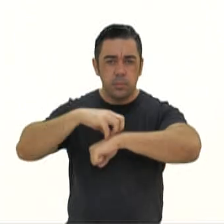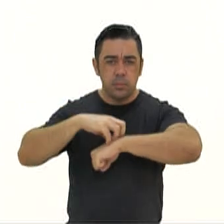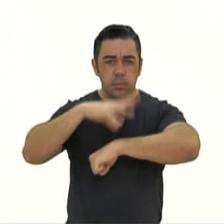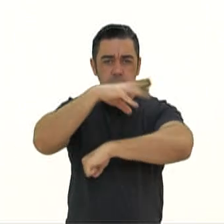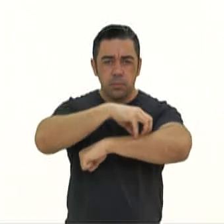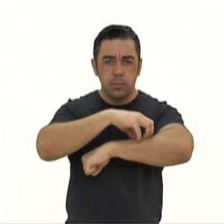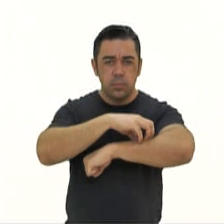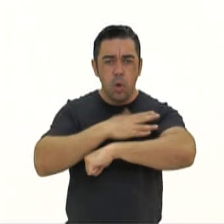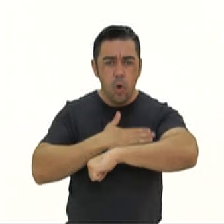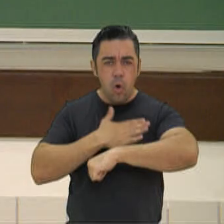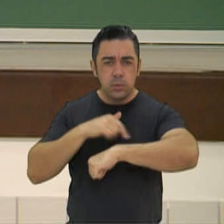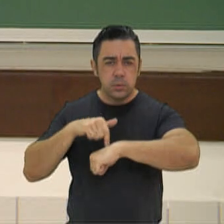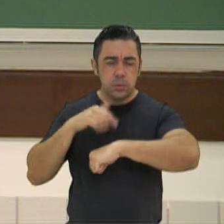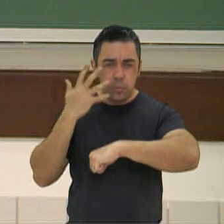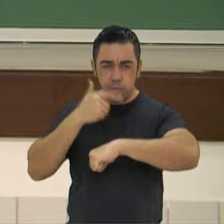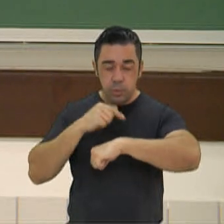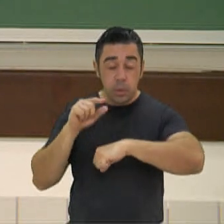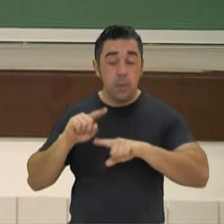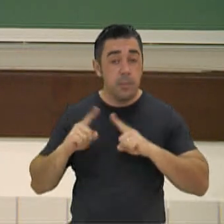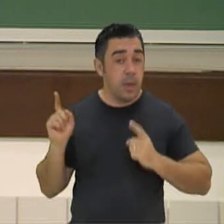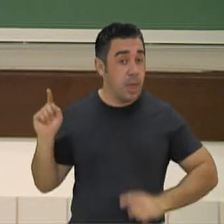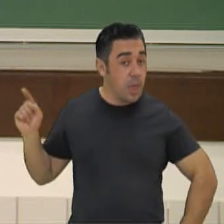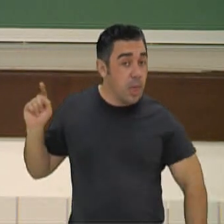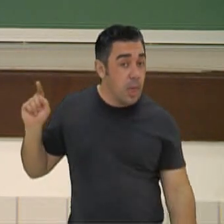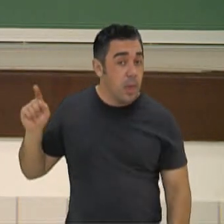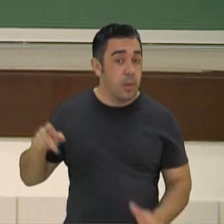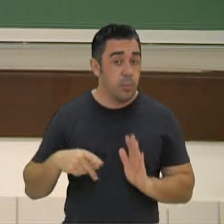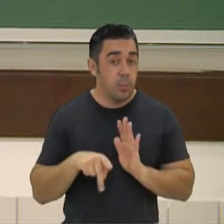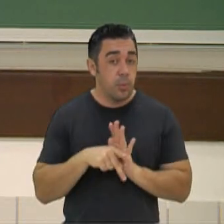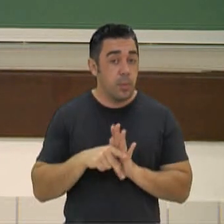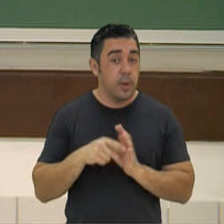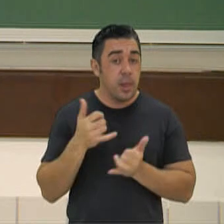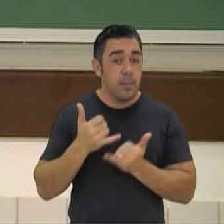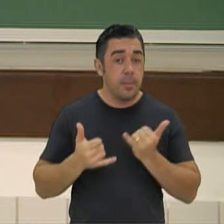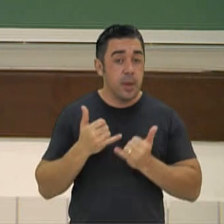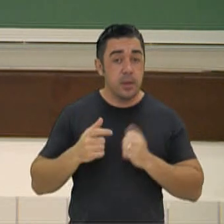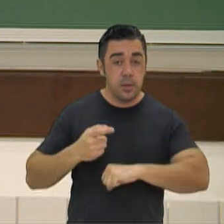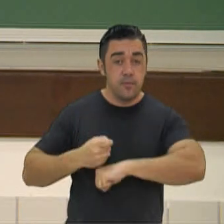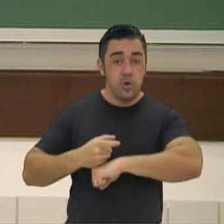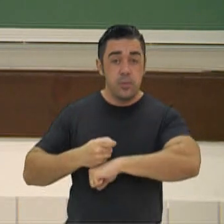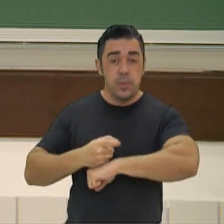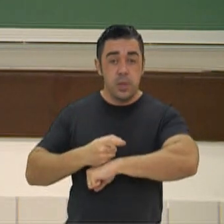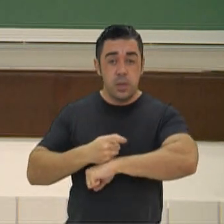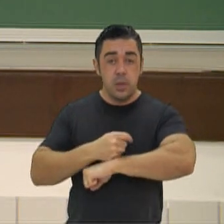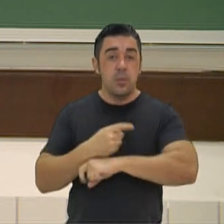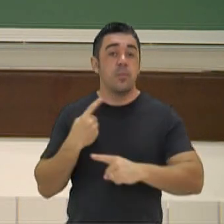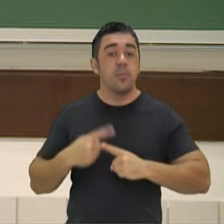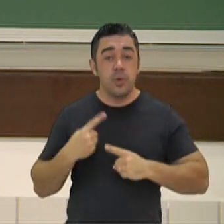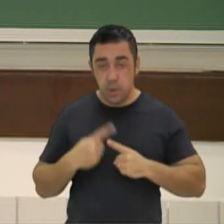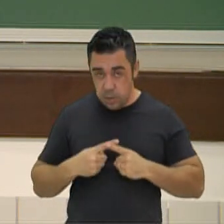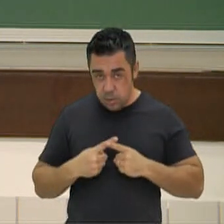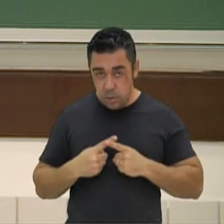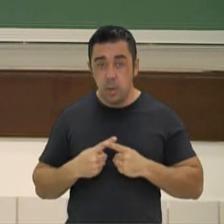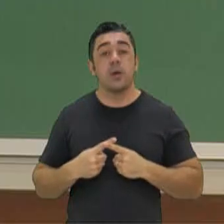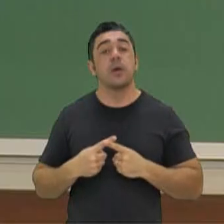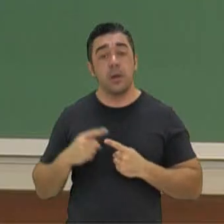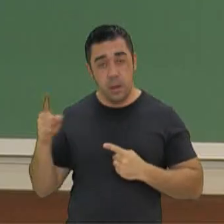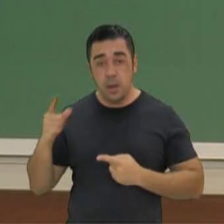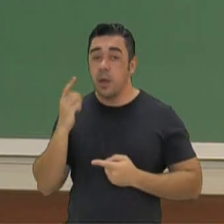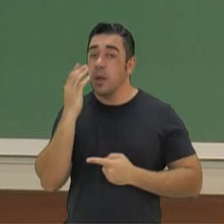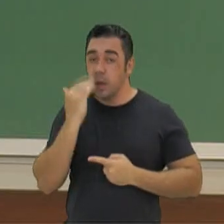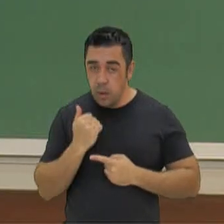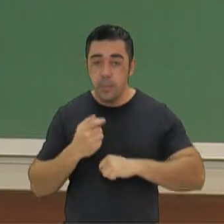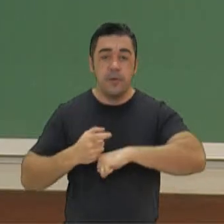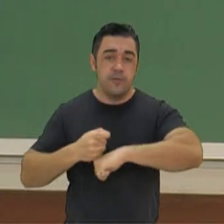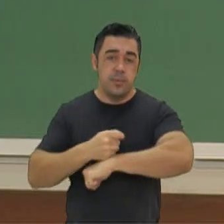todo mundo gosta e acha bonitinho. Mas essa daqui, ela quer imitar uma formiga, justamente porque ela se alimenta